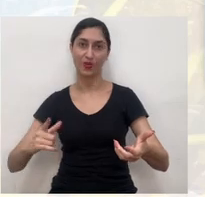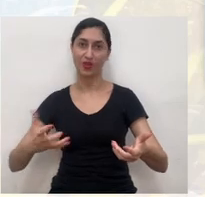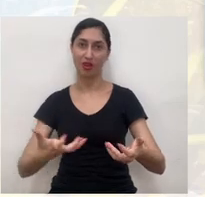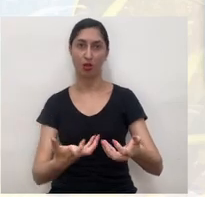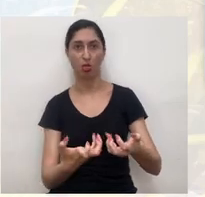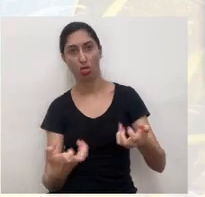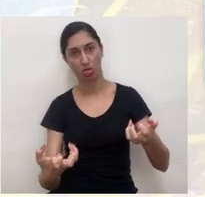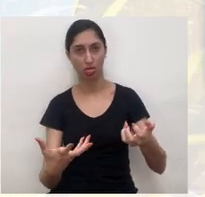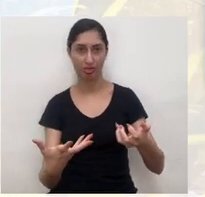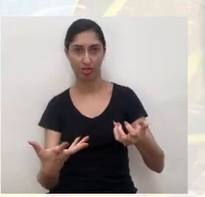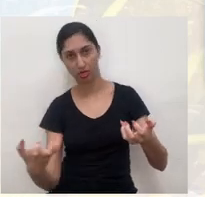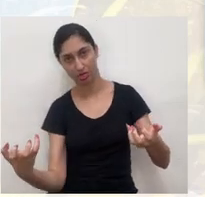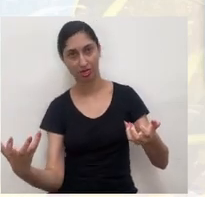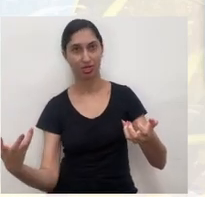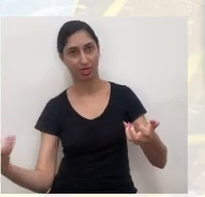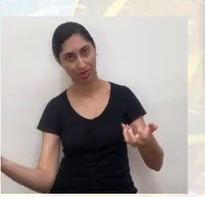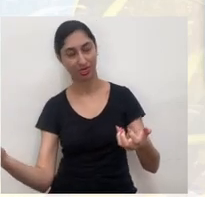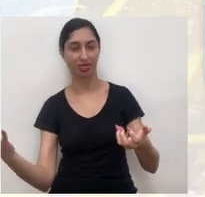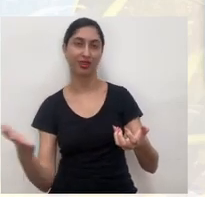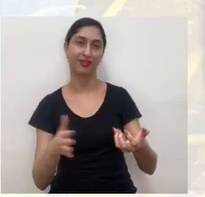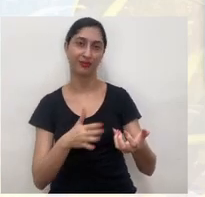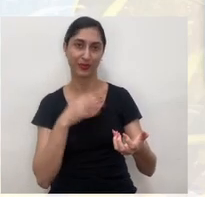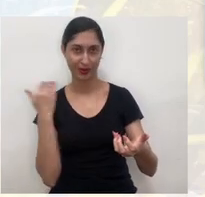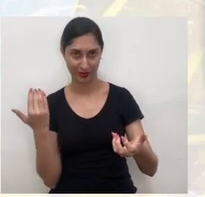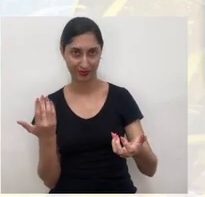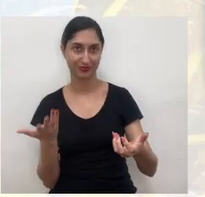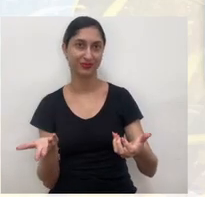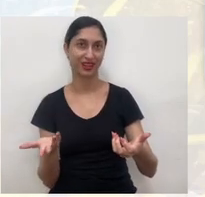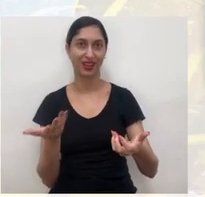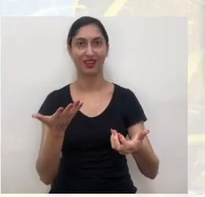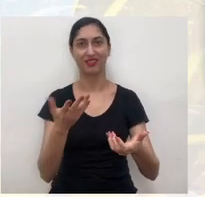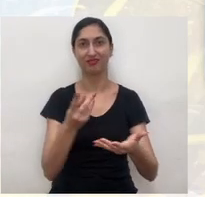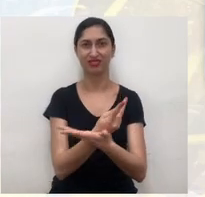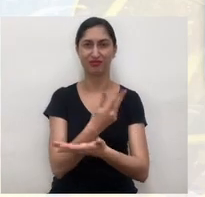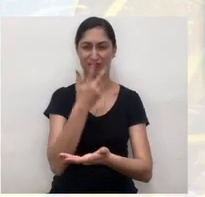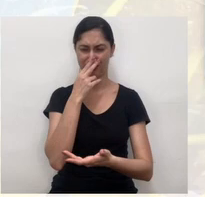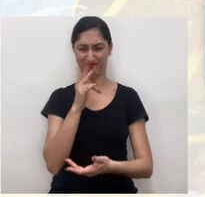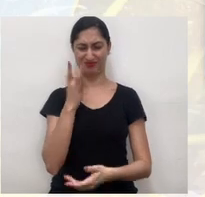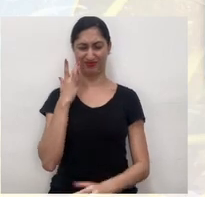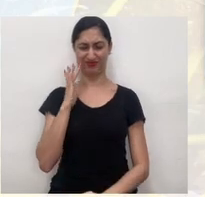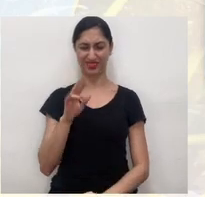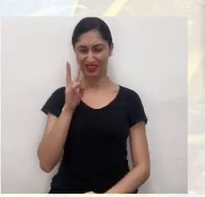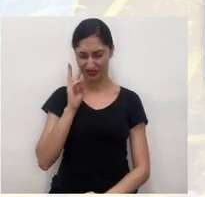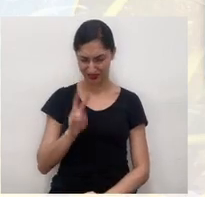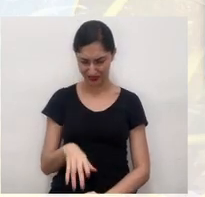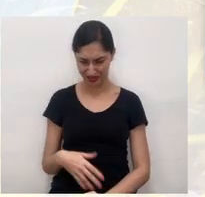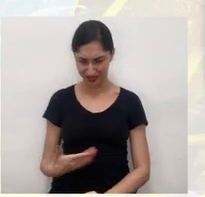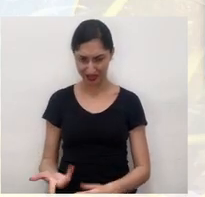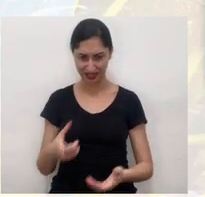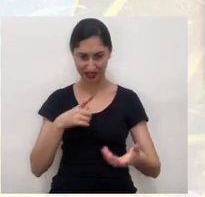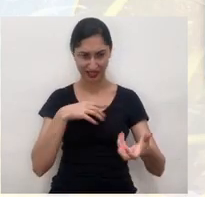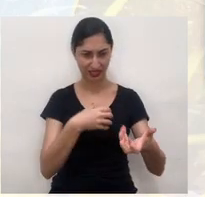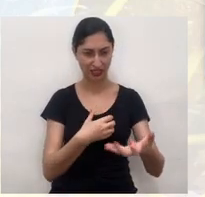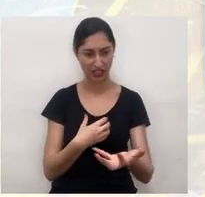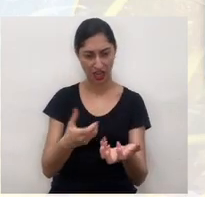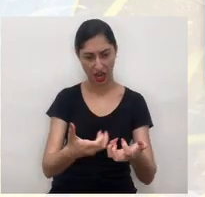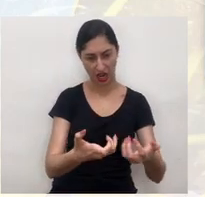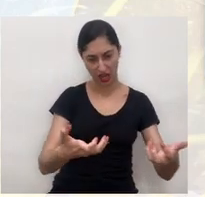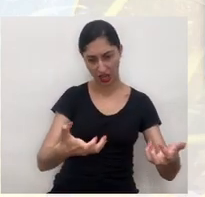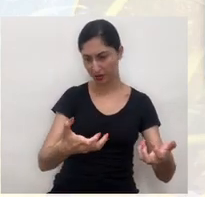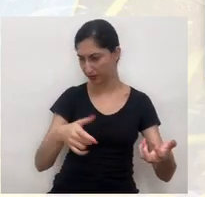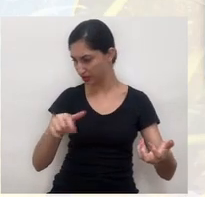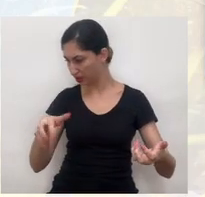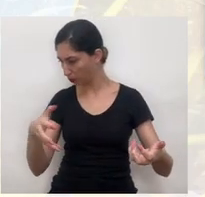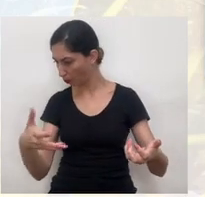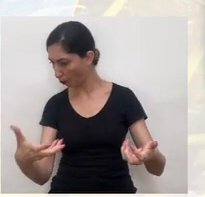gramado e tudo, né? Aí fica com um aspecto assim estranho, porque fica algumas partes falhadas, outras não, parece